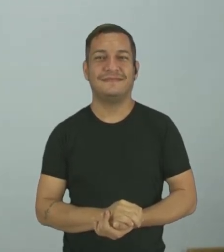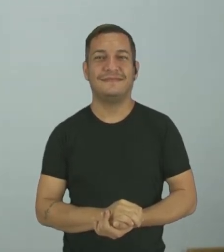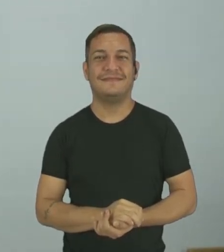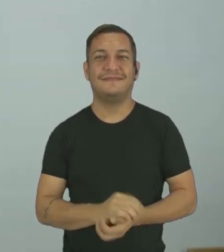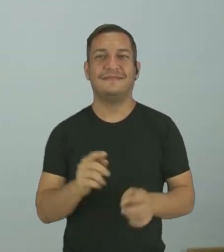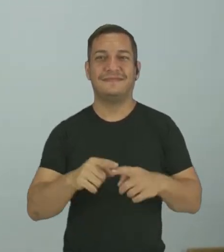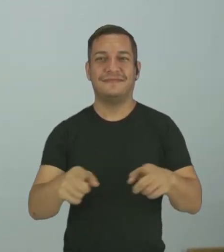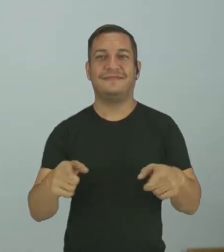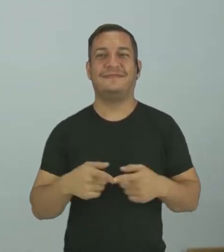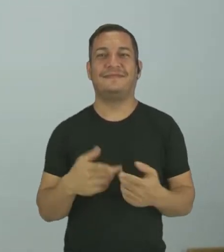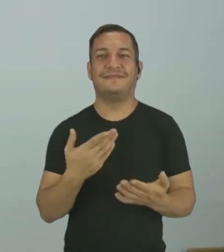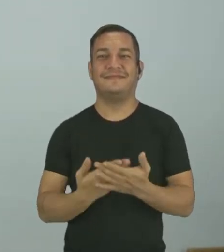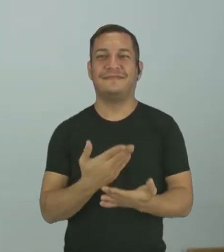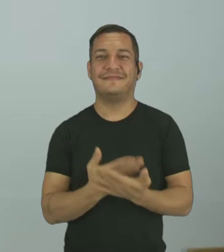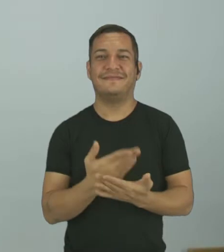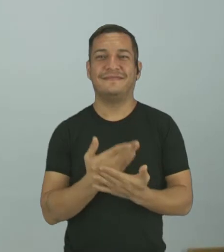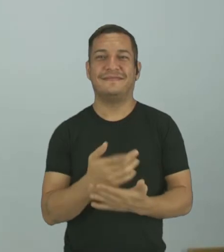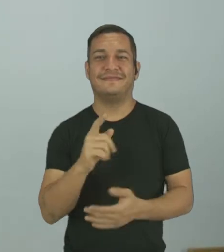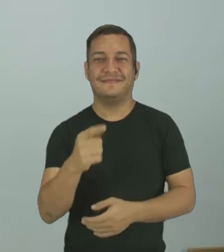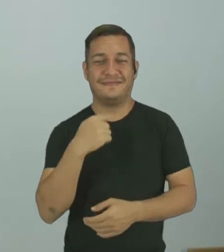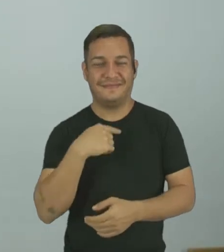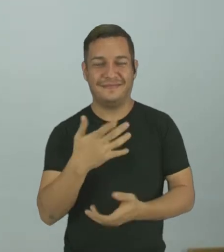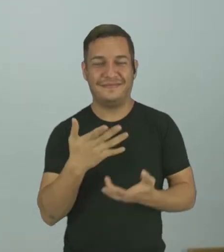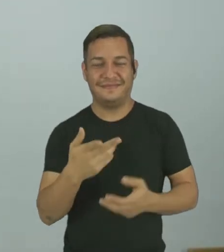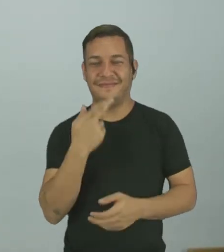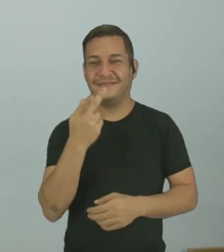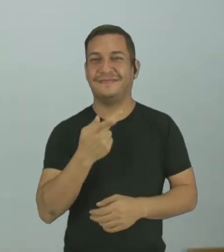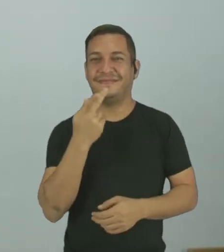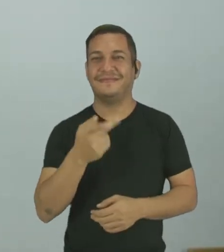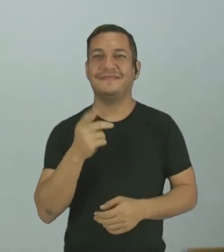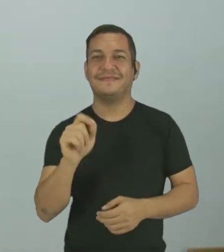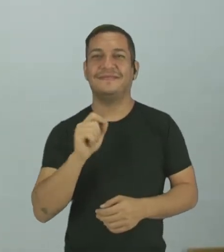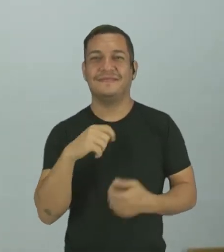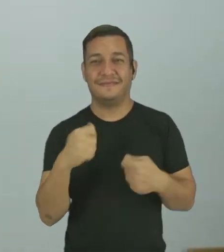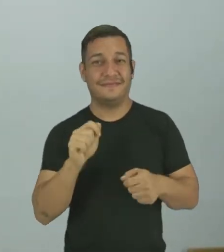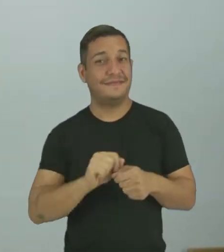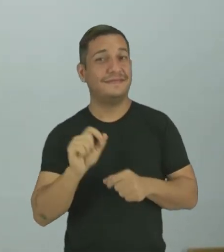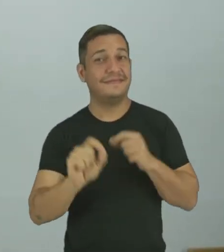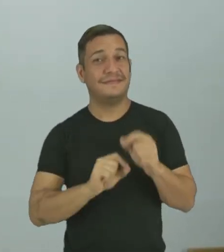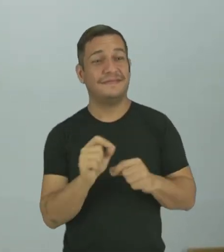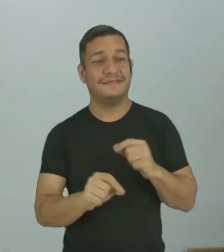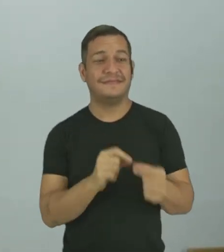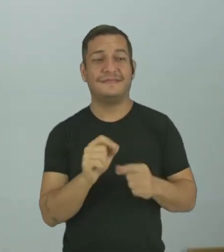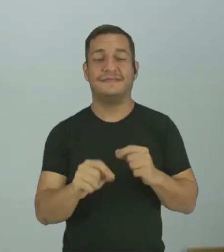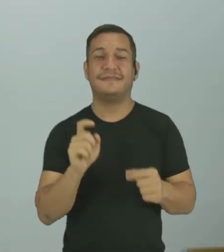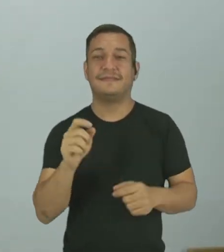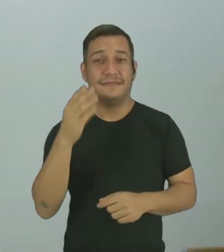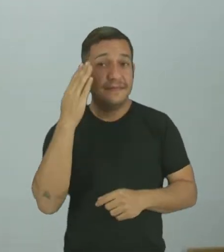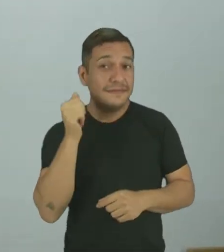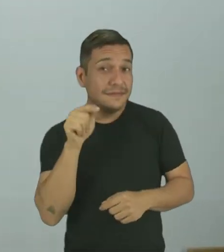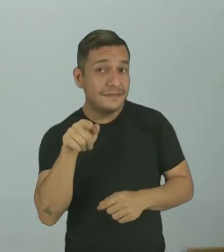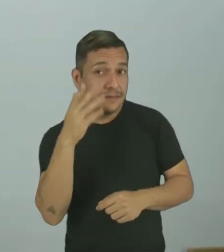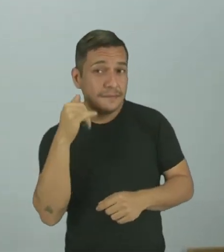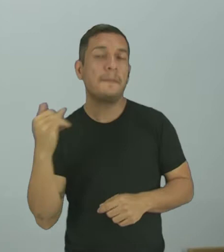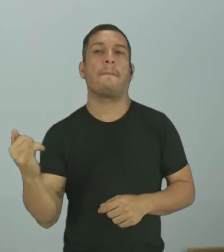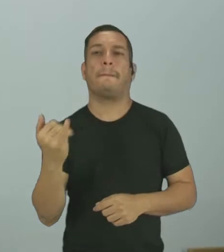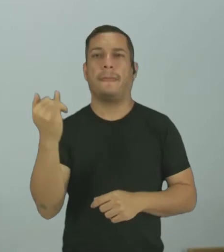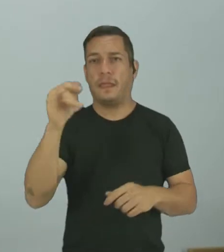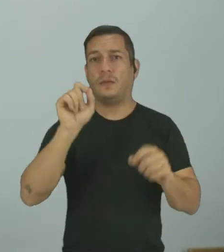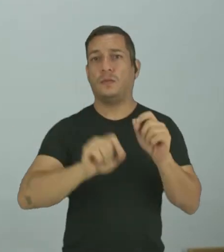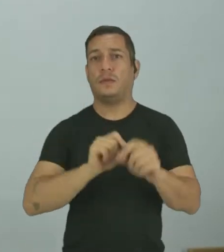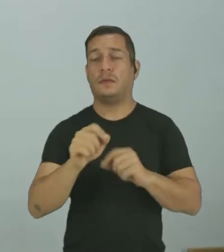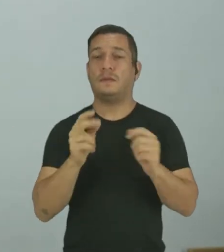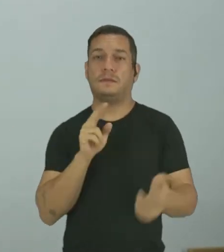Na sala de aula, quando você quiser falar, o que você deve fazer? Você sabe? É importante que